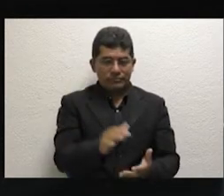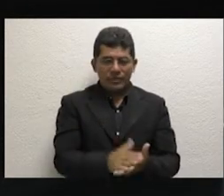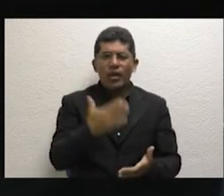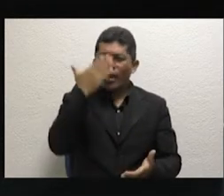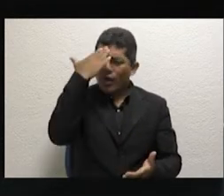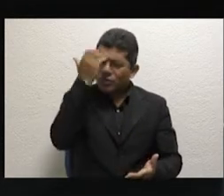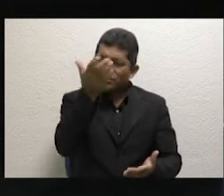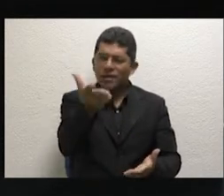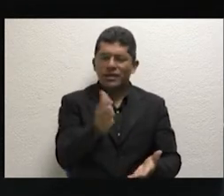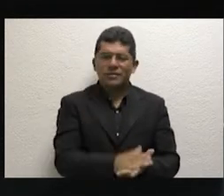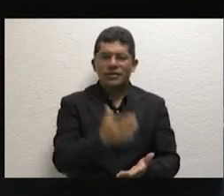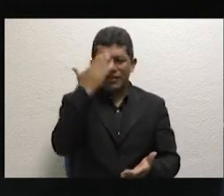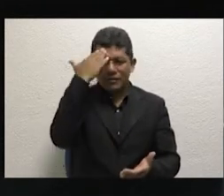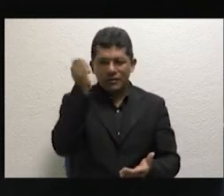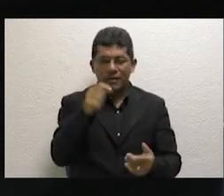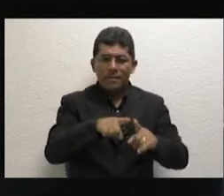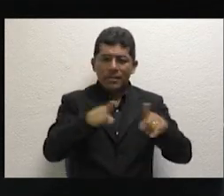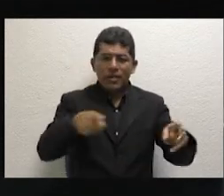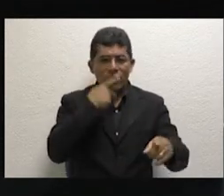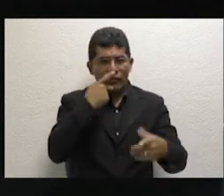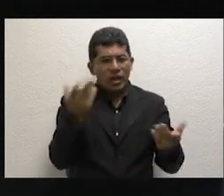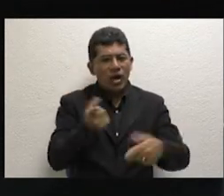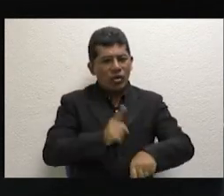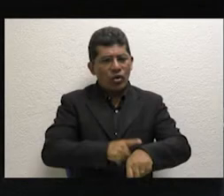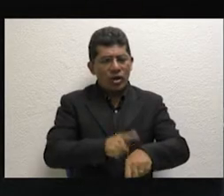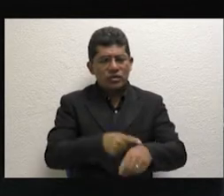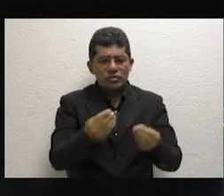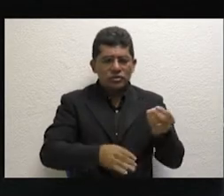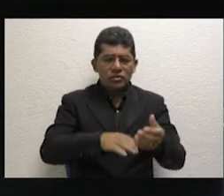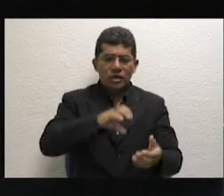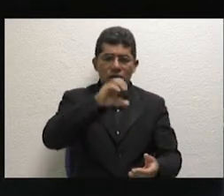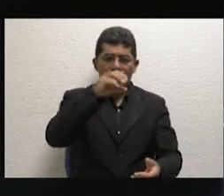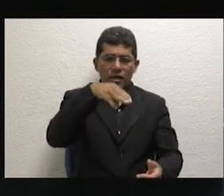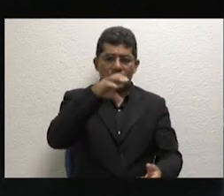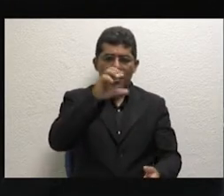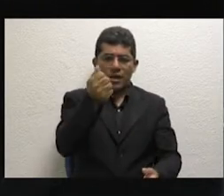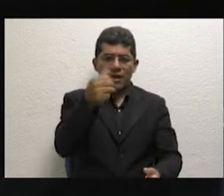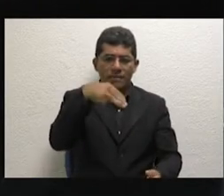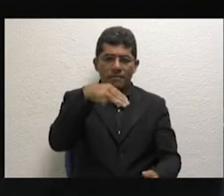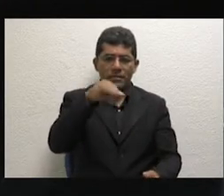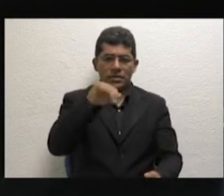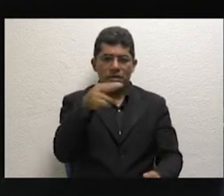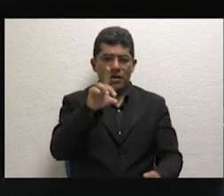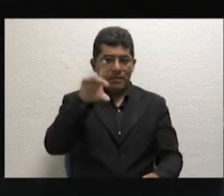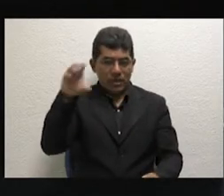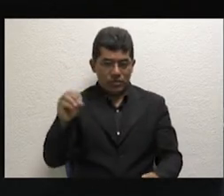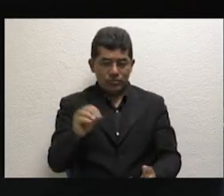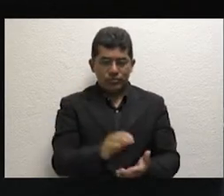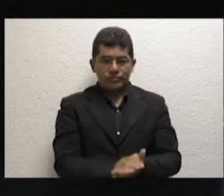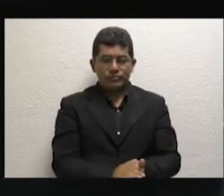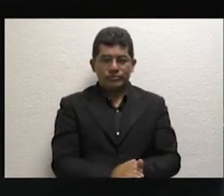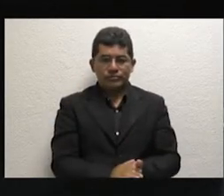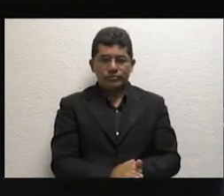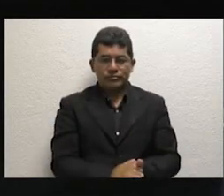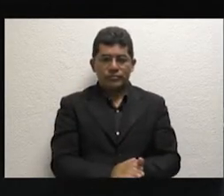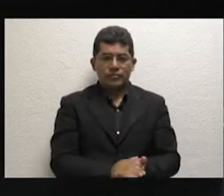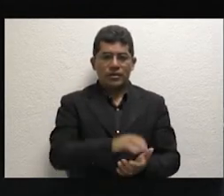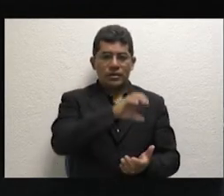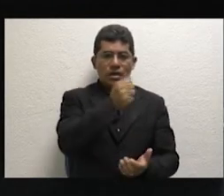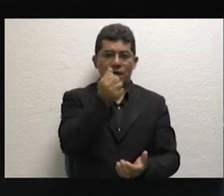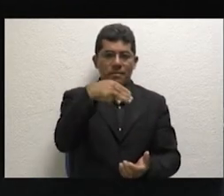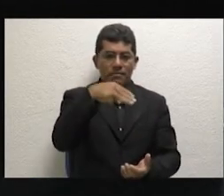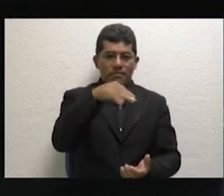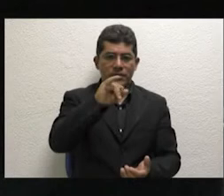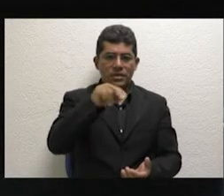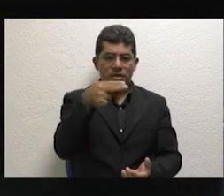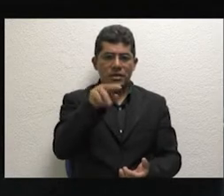sei eu sei mas eu digo agora é a hora dos encaminhamentos agora é a hora dos encaminhamentos agora é a hora dos encaminhamentos